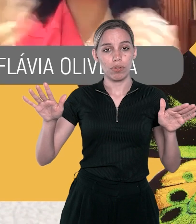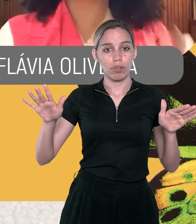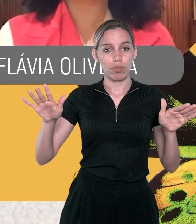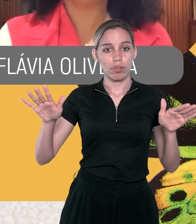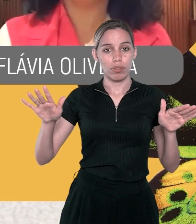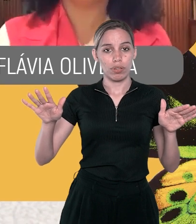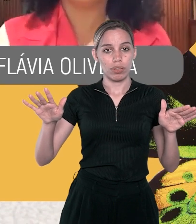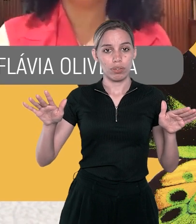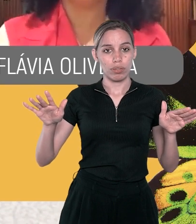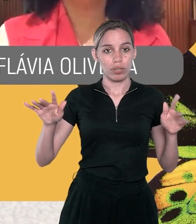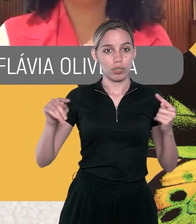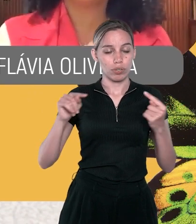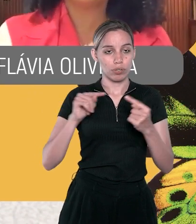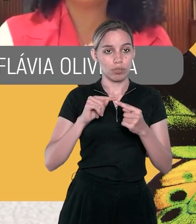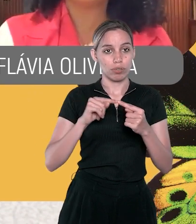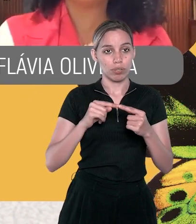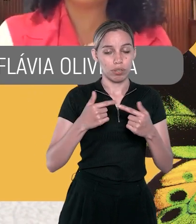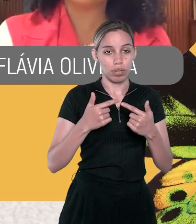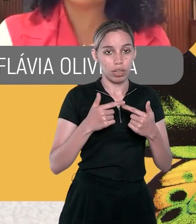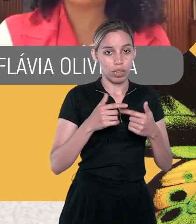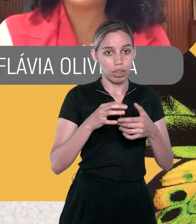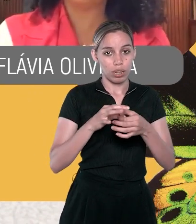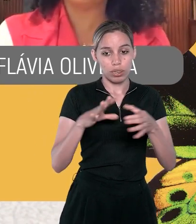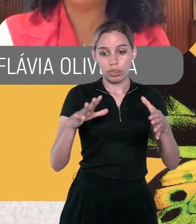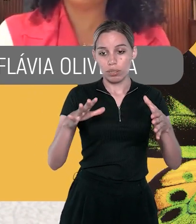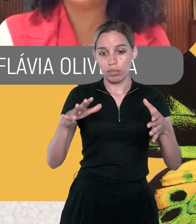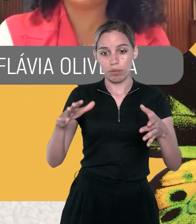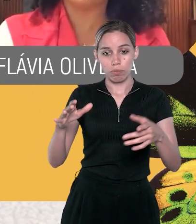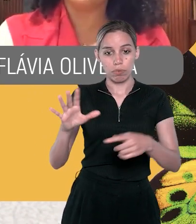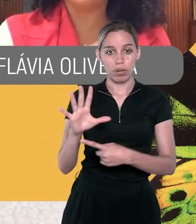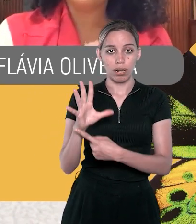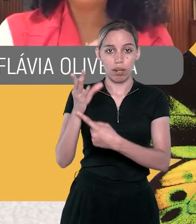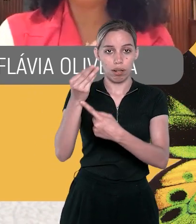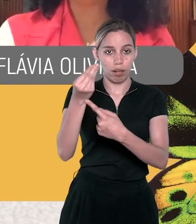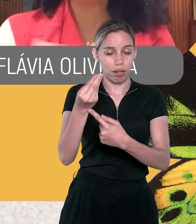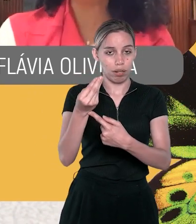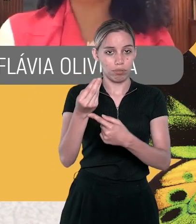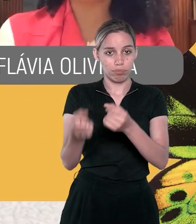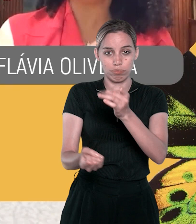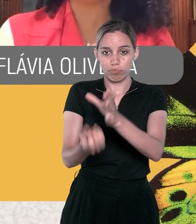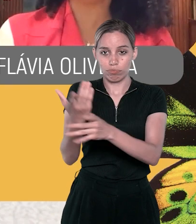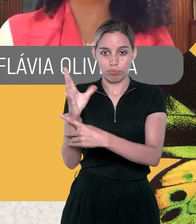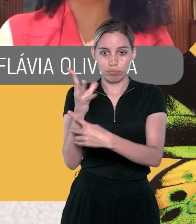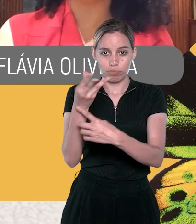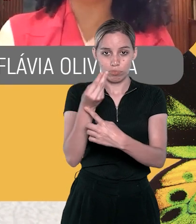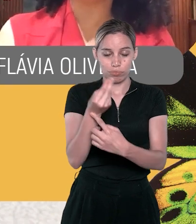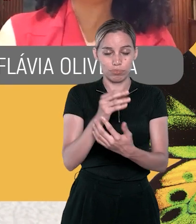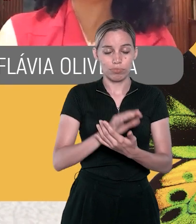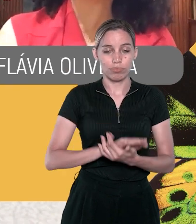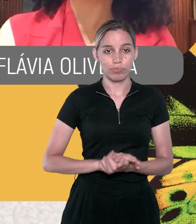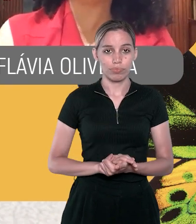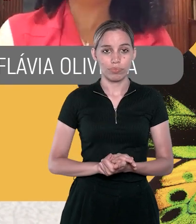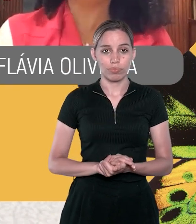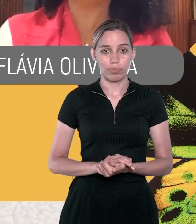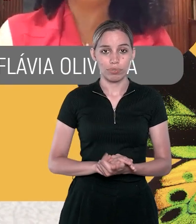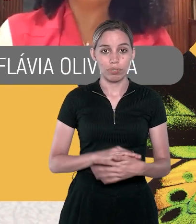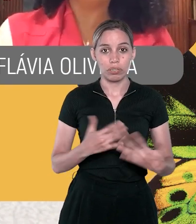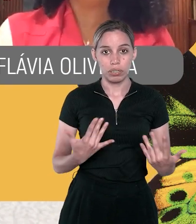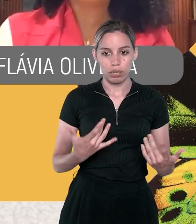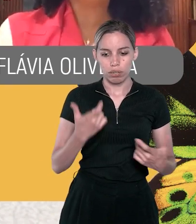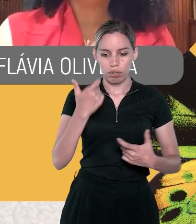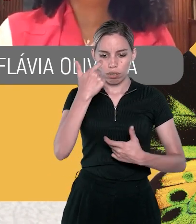as janelas, né? da criação artística. E aí, nesse sentido, o povo